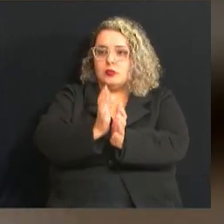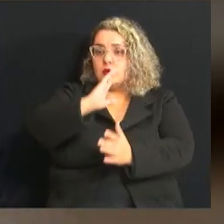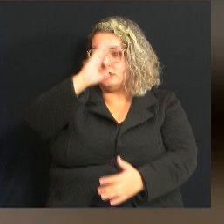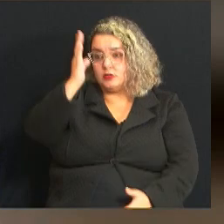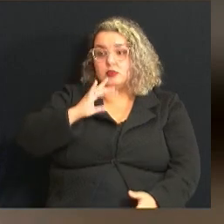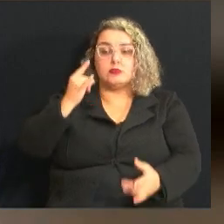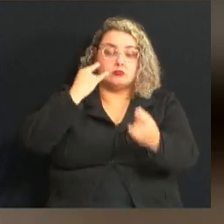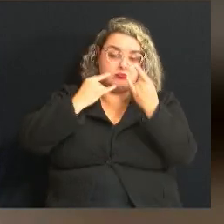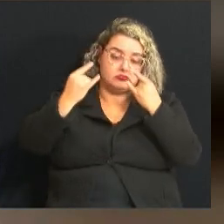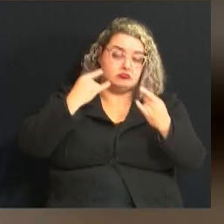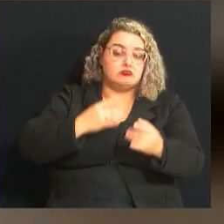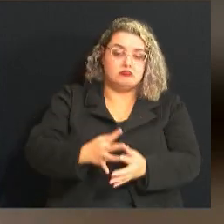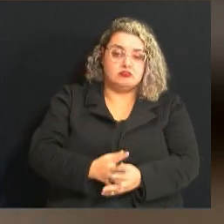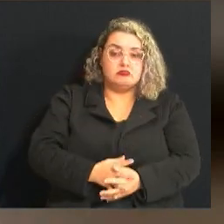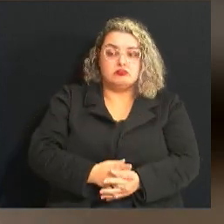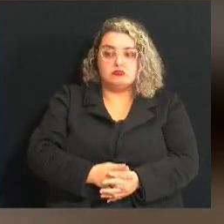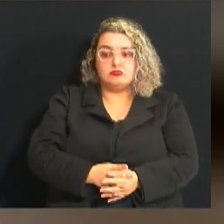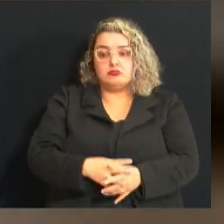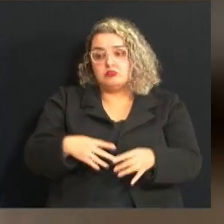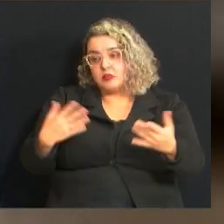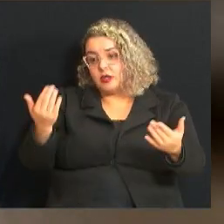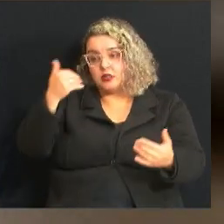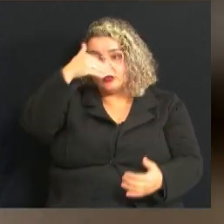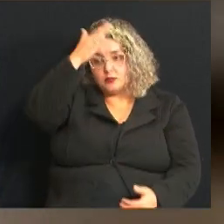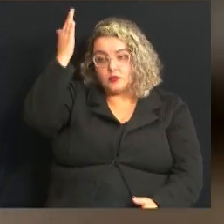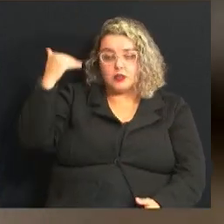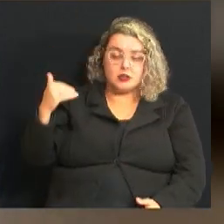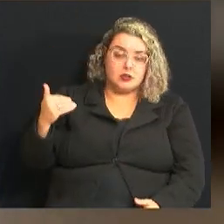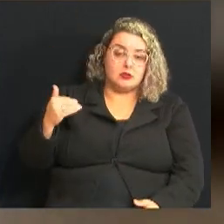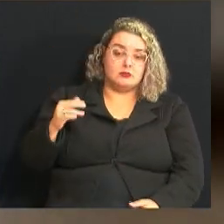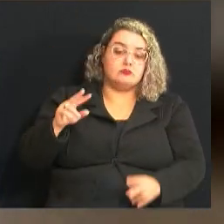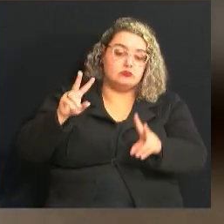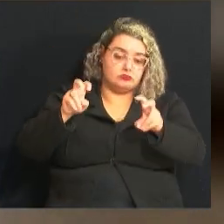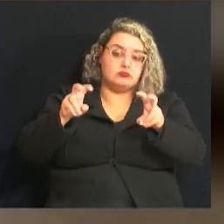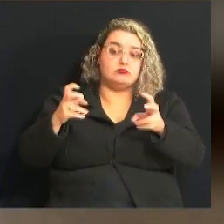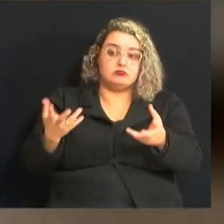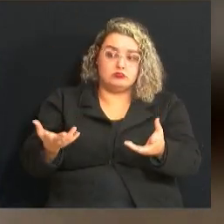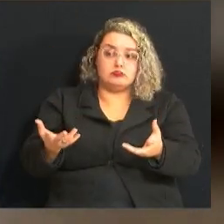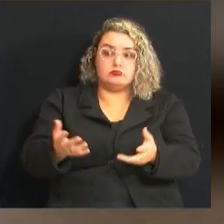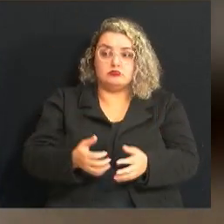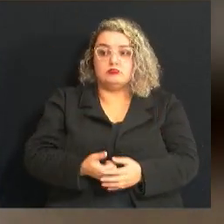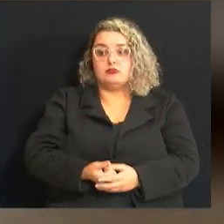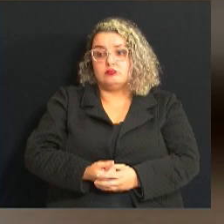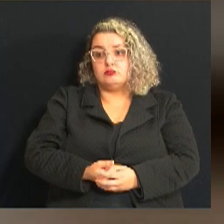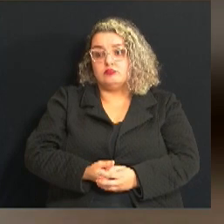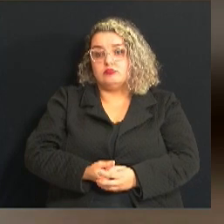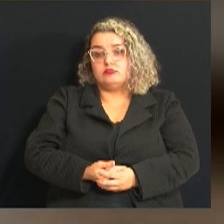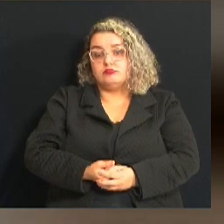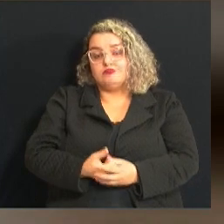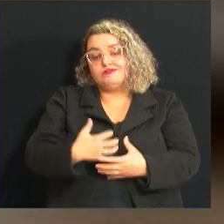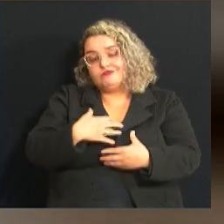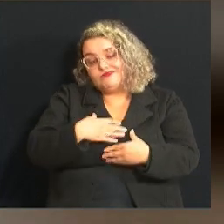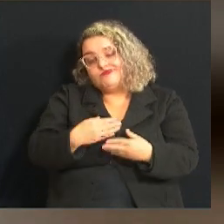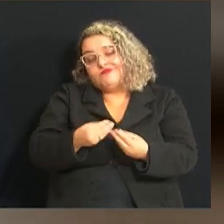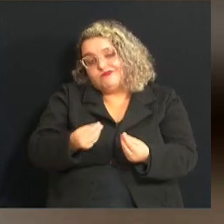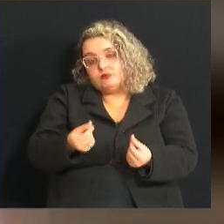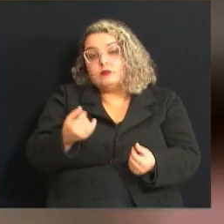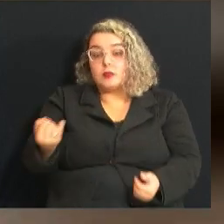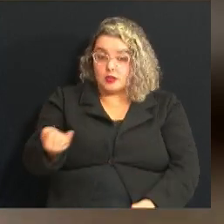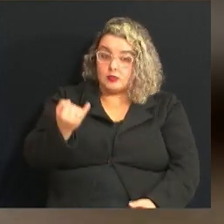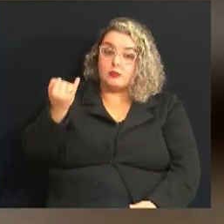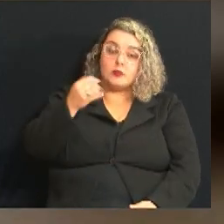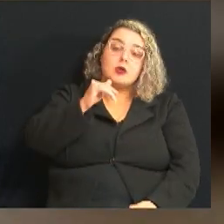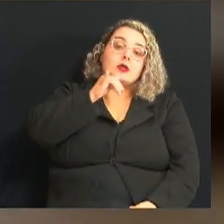interessar. Mas aí, Mariana, nós temos que tocar num assunto que é sensível e é muito importante. Por